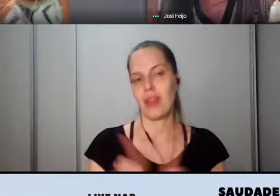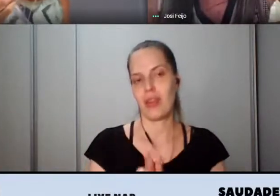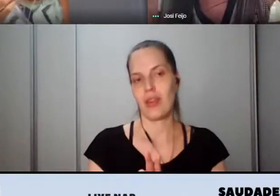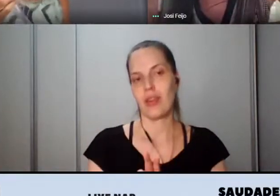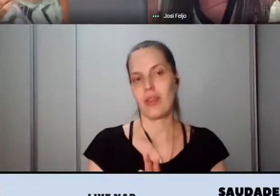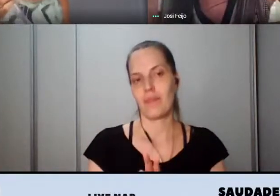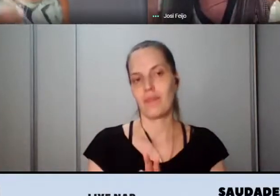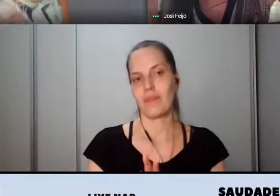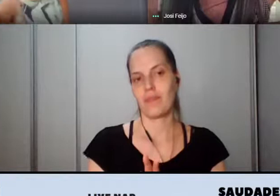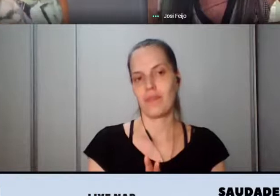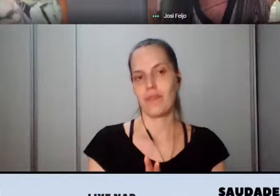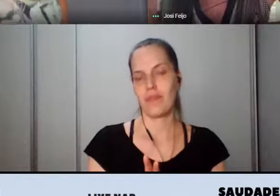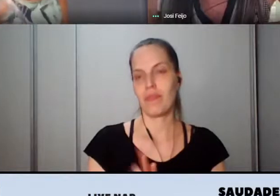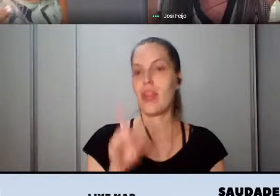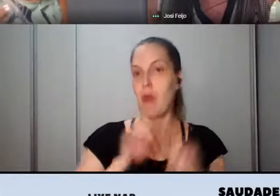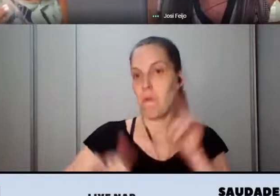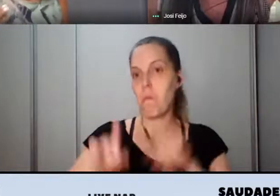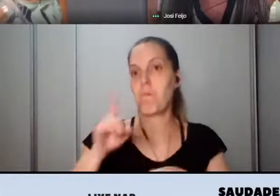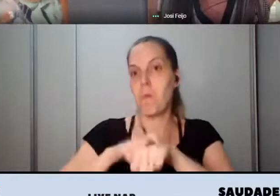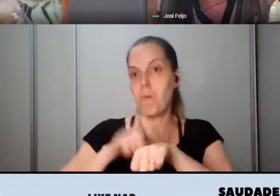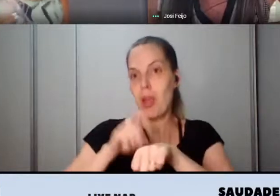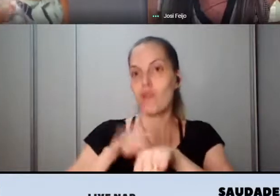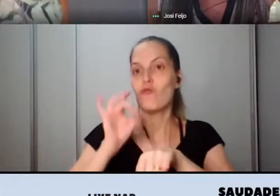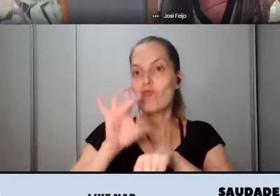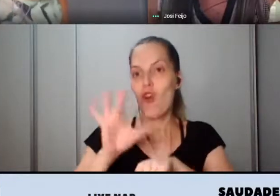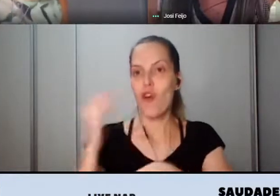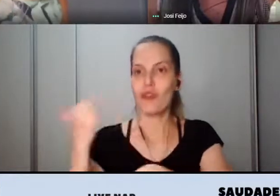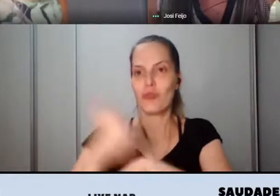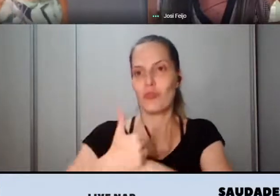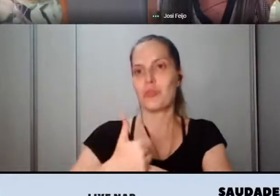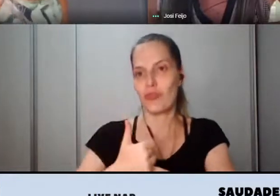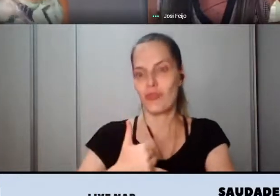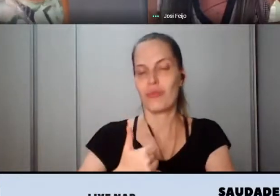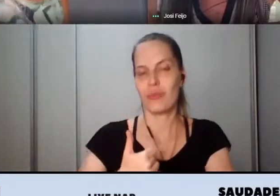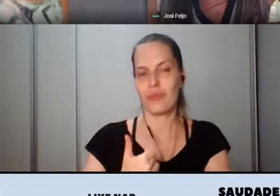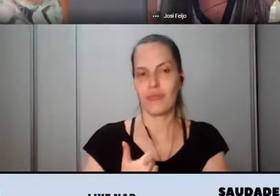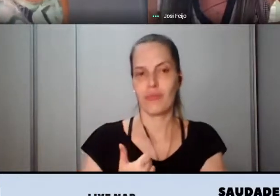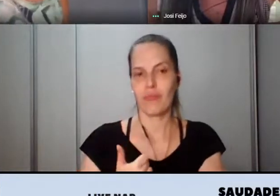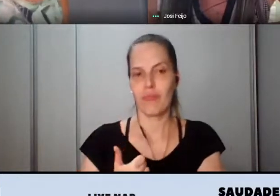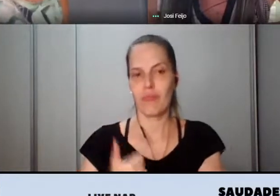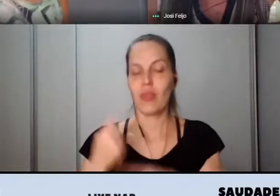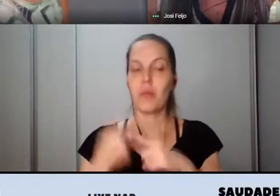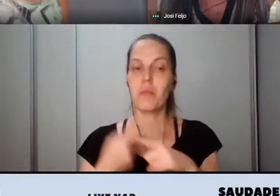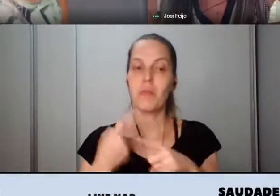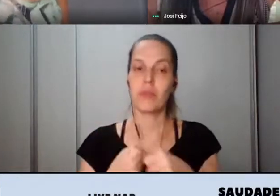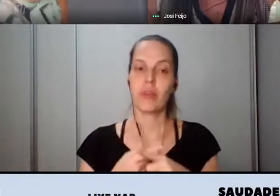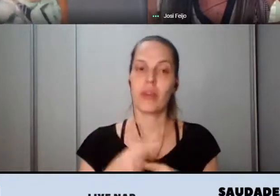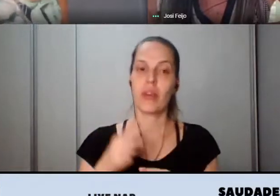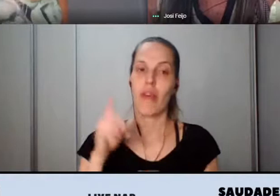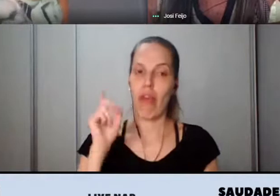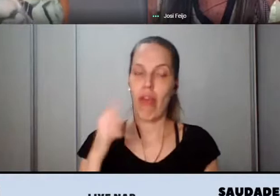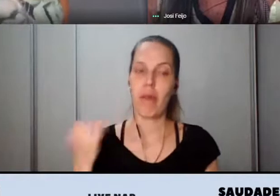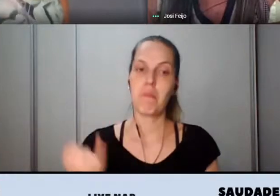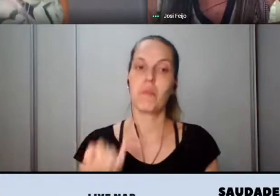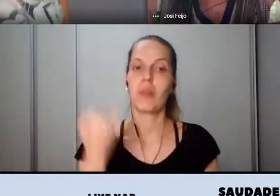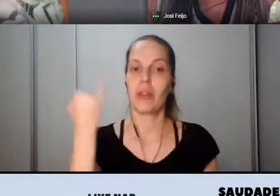disso que a gente está insistindo em trazer, assim, né? Mas é realmente pela importância dessas